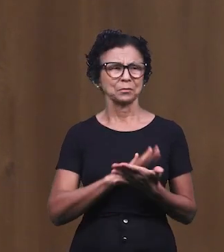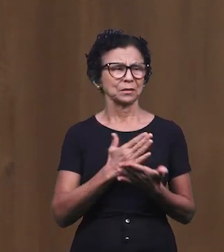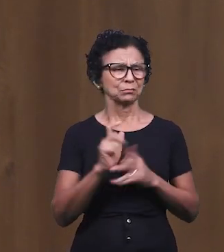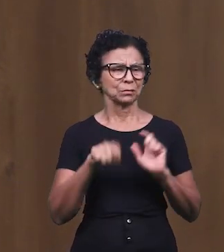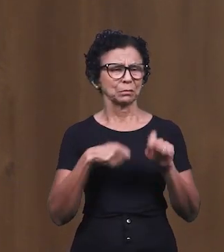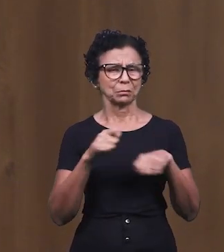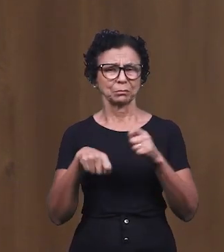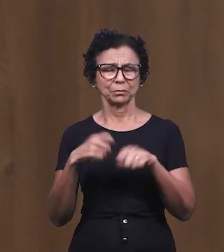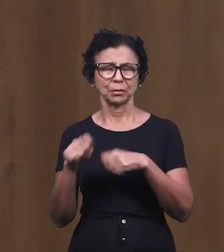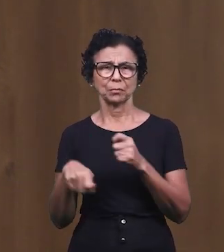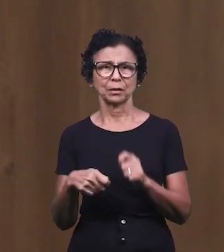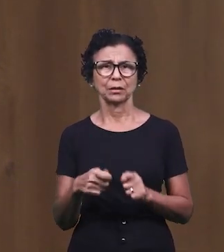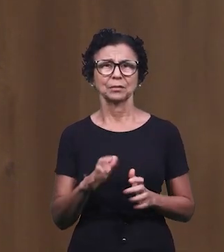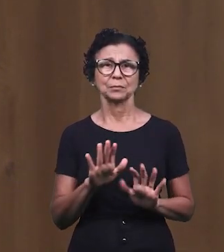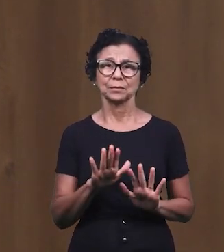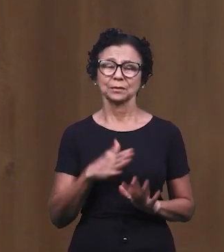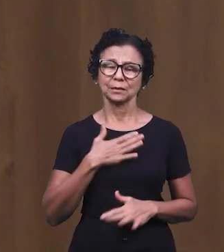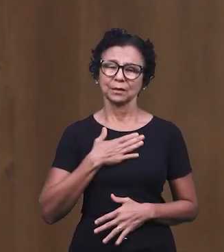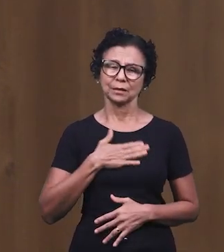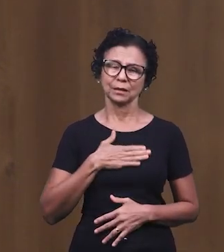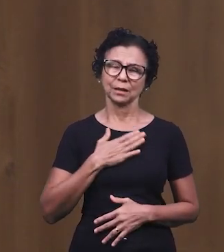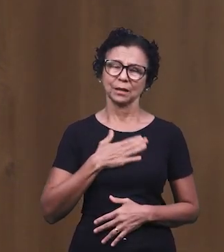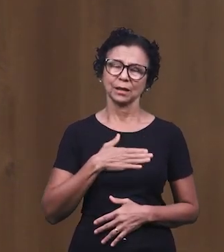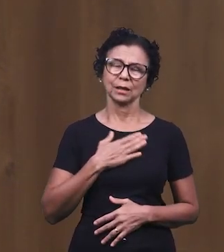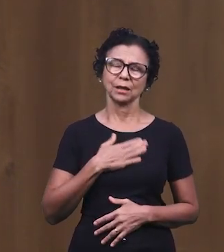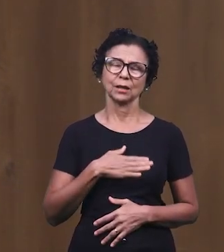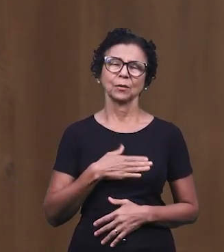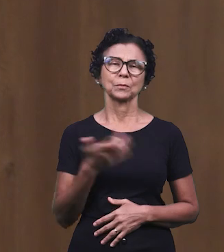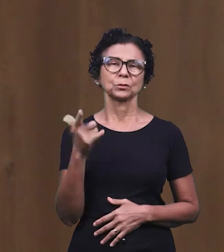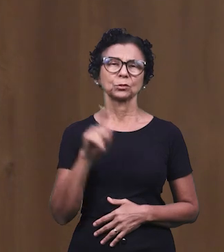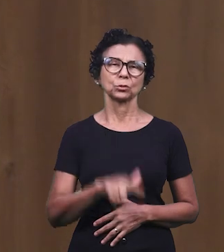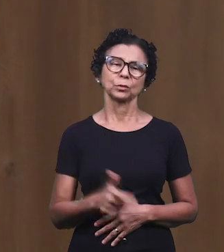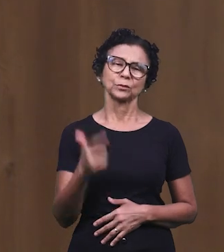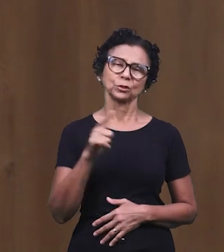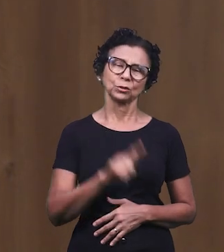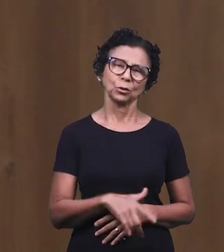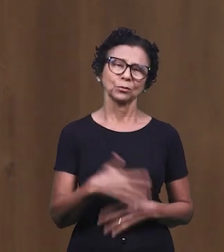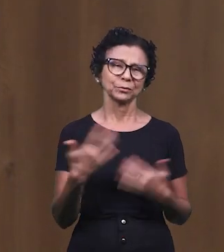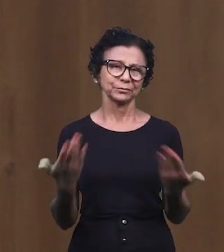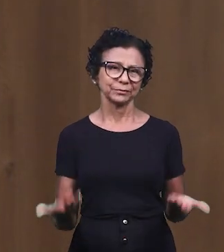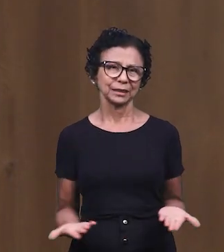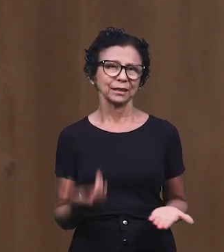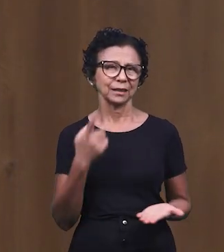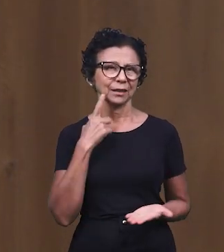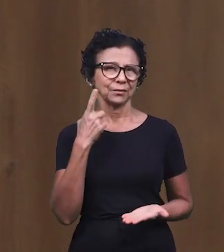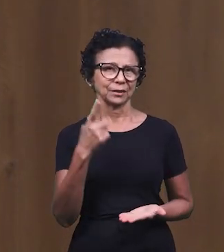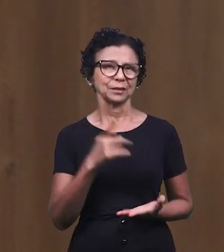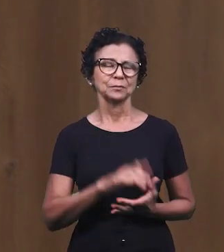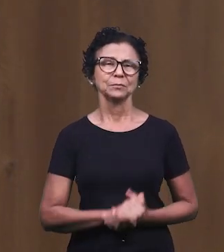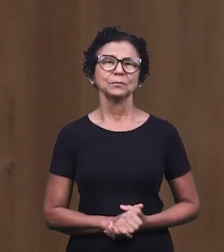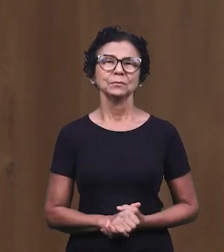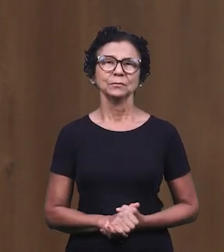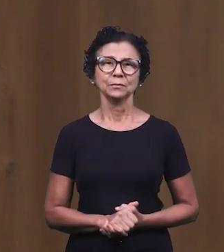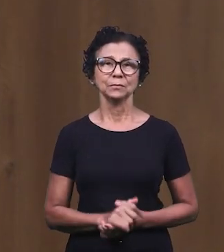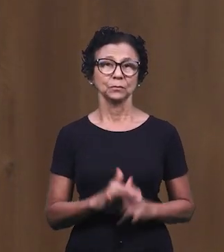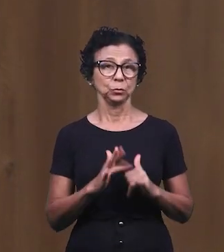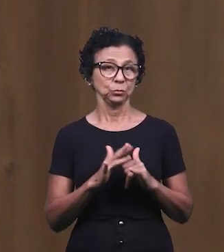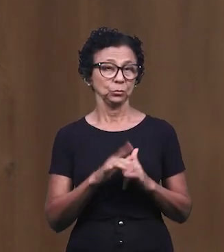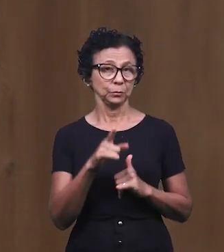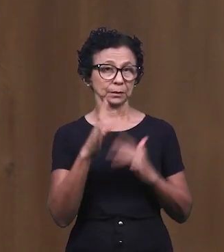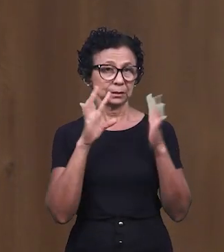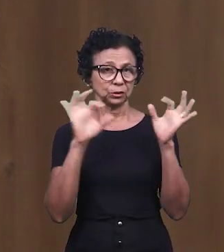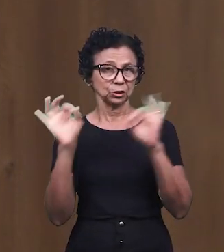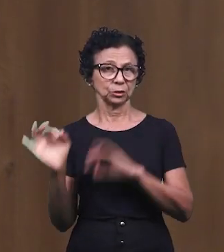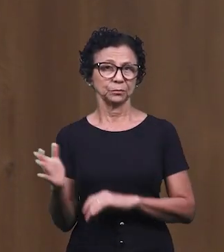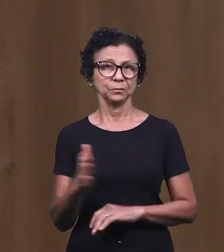interpretação, os sinais. Faz com calma e volta quantas vezes for necessário, você que está nos assistindo pelo YouTube. E agora nós vamos